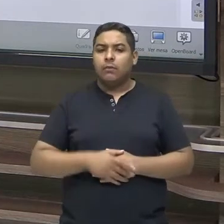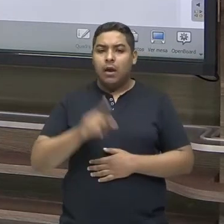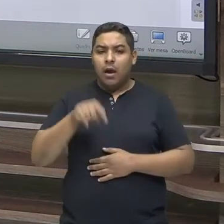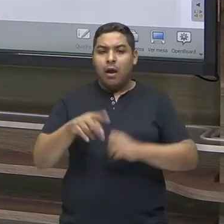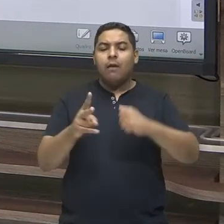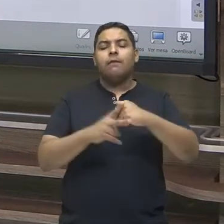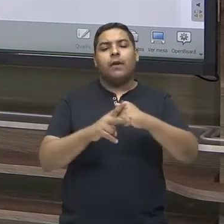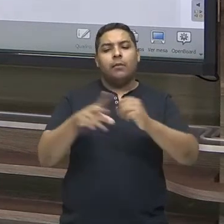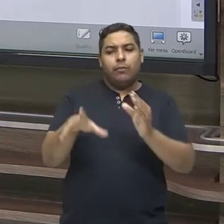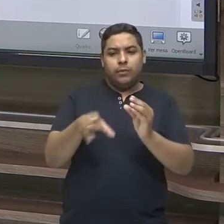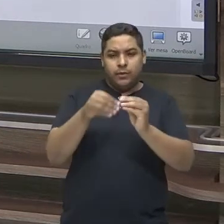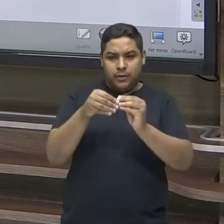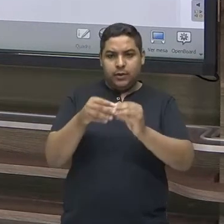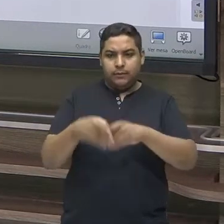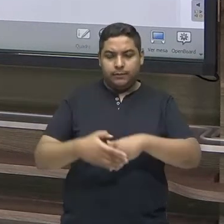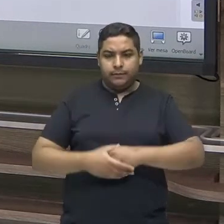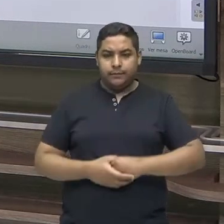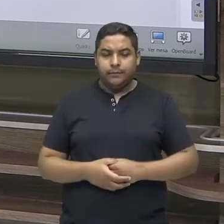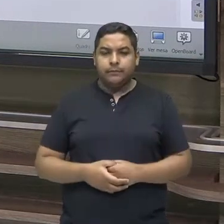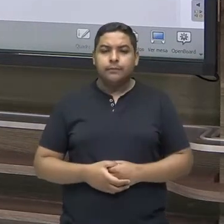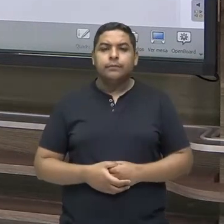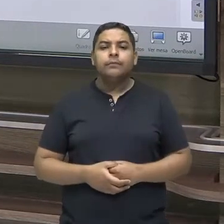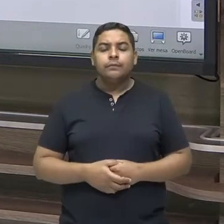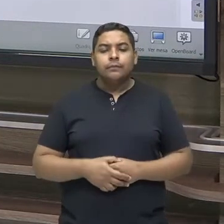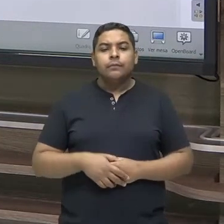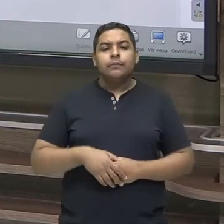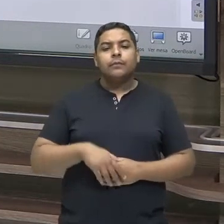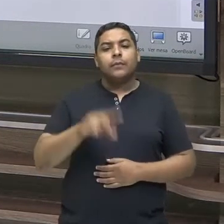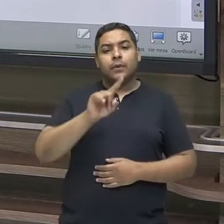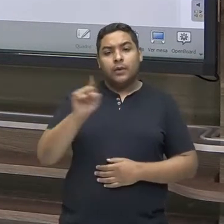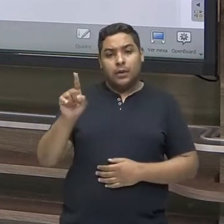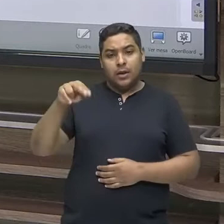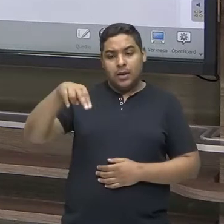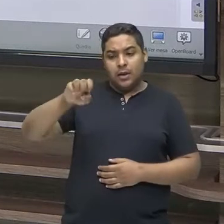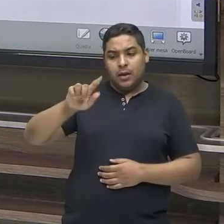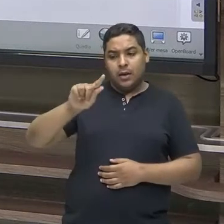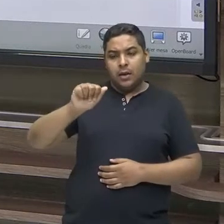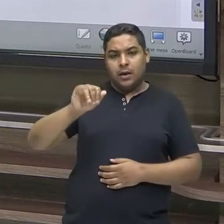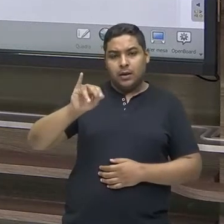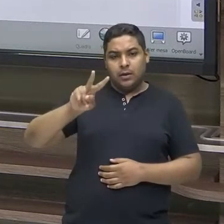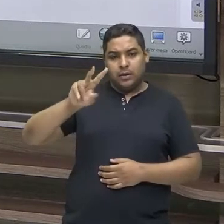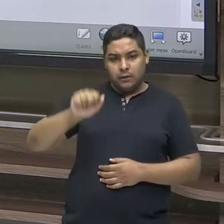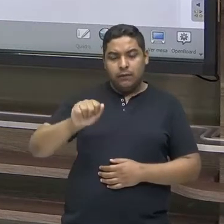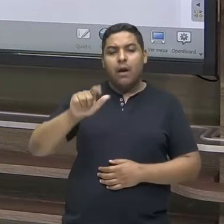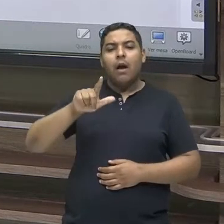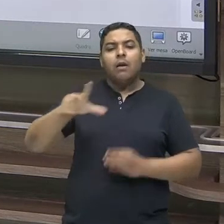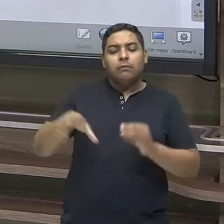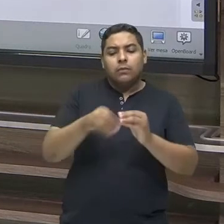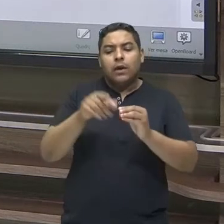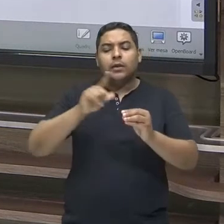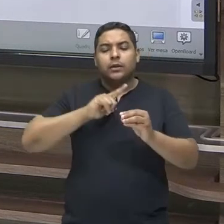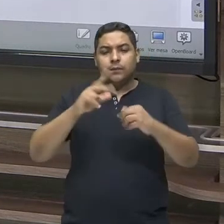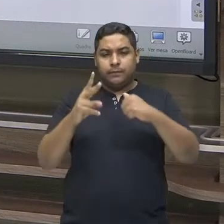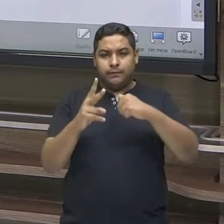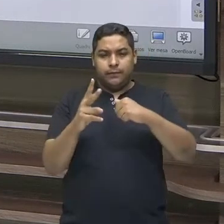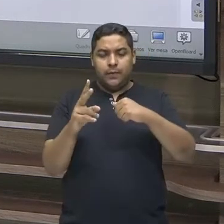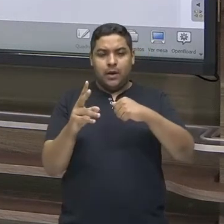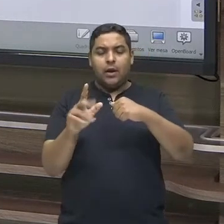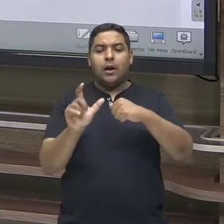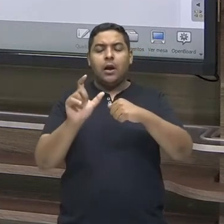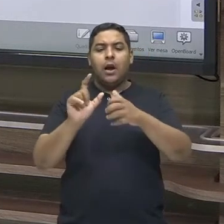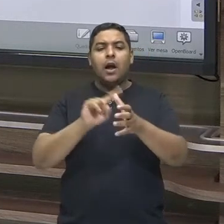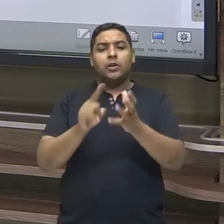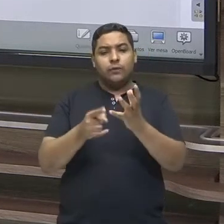verbo auxiliar. Nesse caso, na forma negativa, ele vai receber então o advérbio not, tá certo? Então, isso já